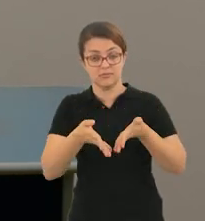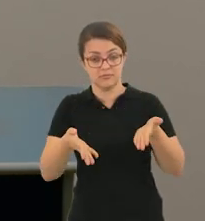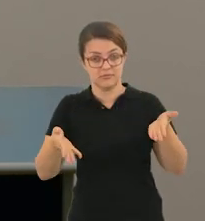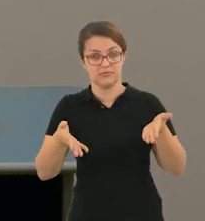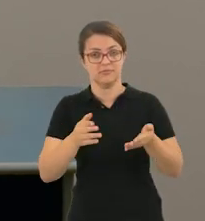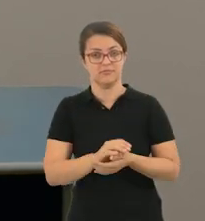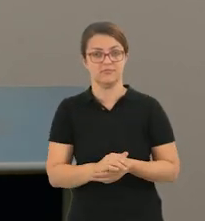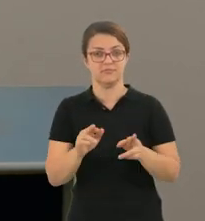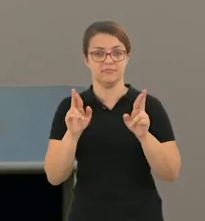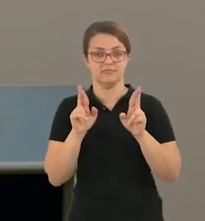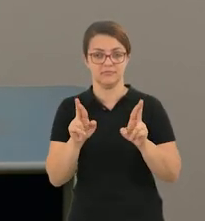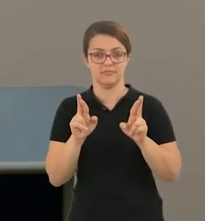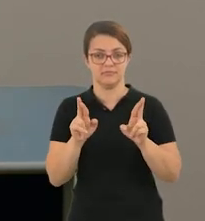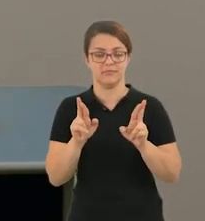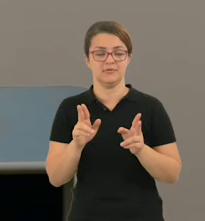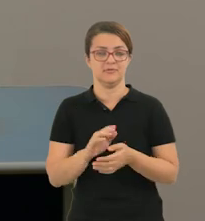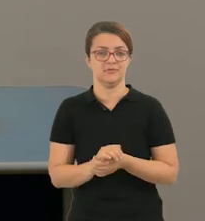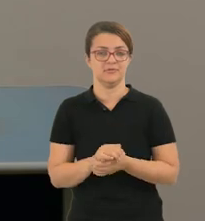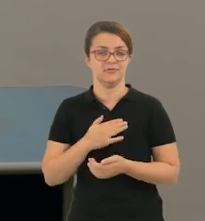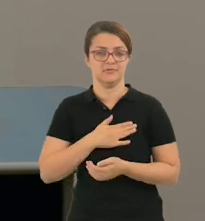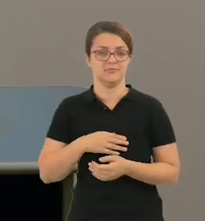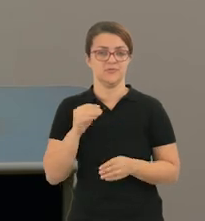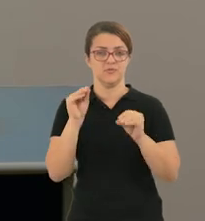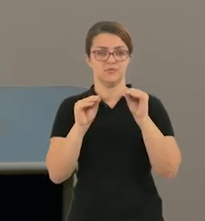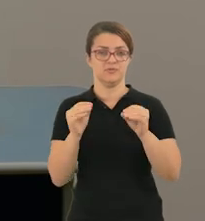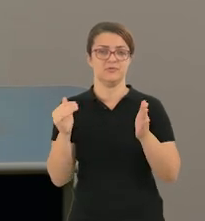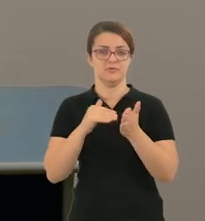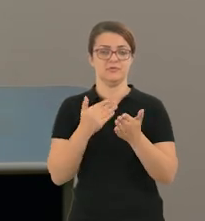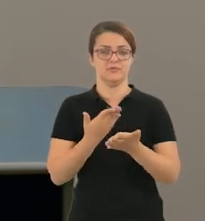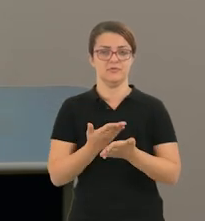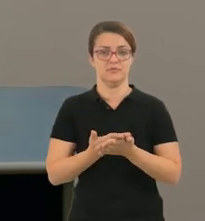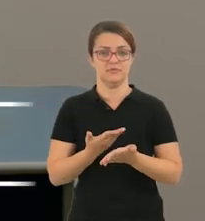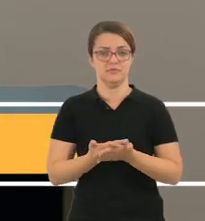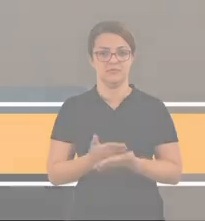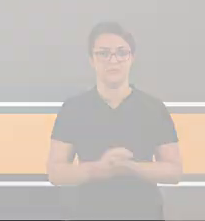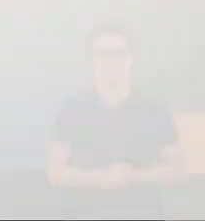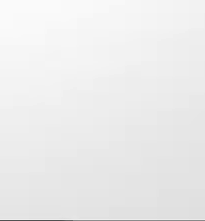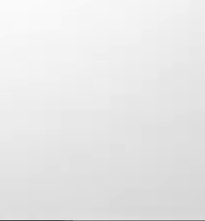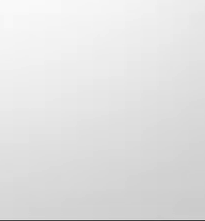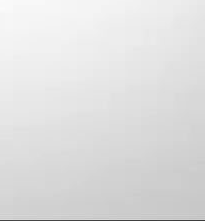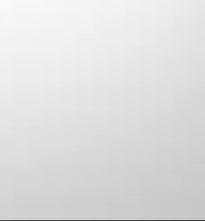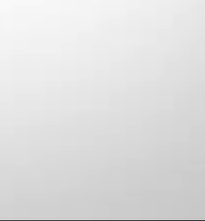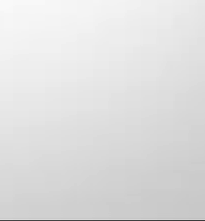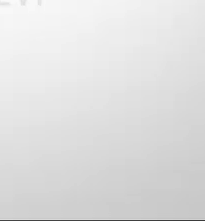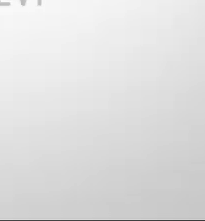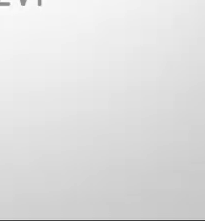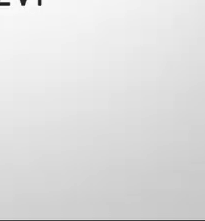aqui abaixo, tá bom? Eu espero que vocês tenham gostado. Um grande beijo e até mais!